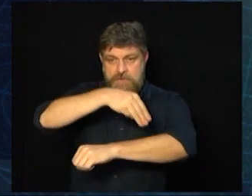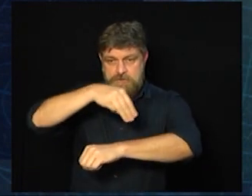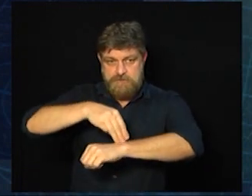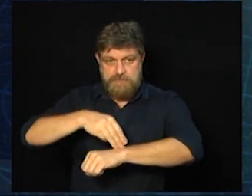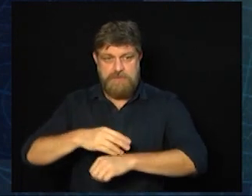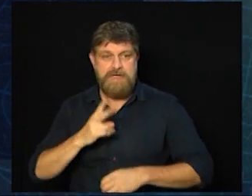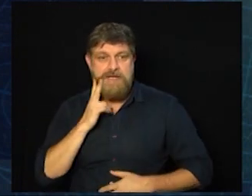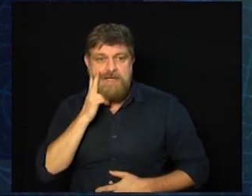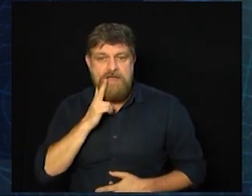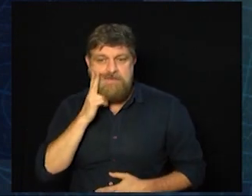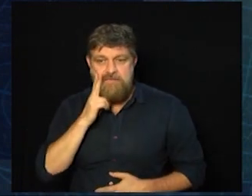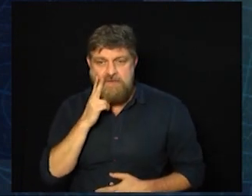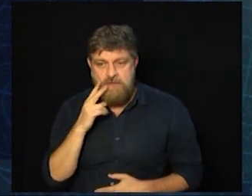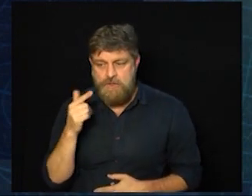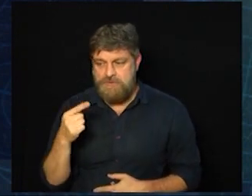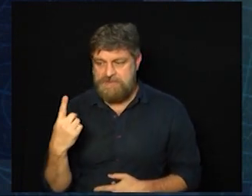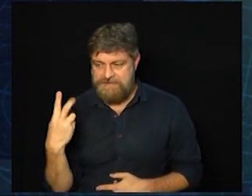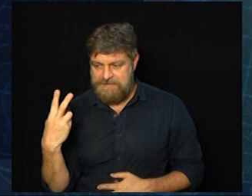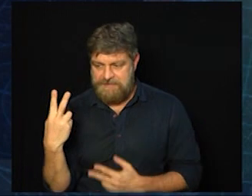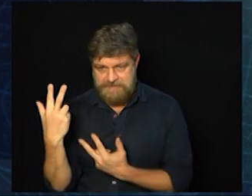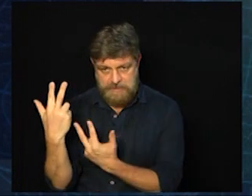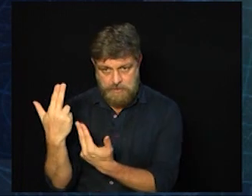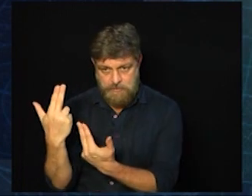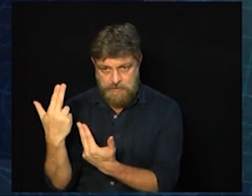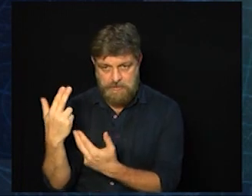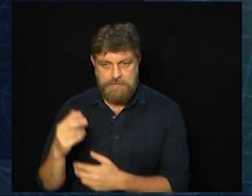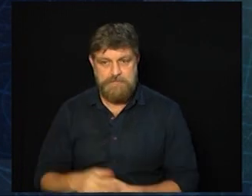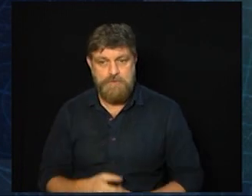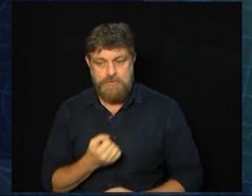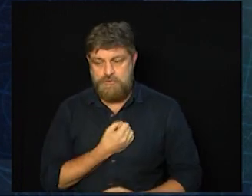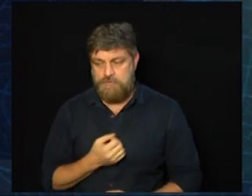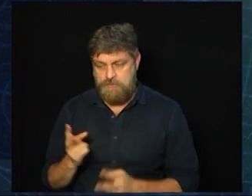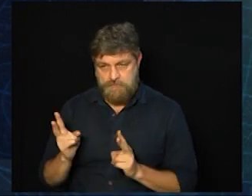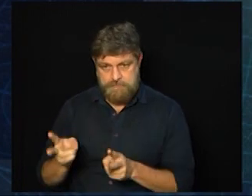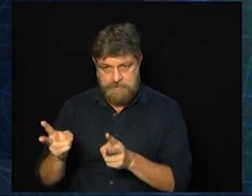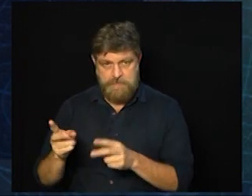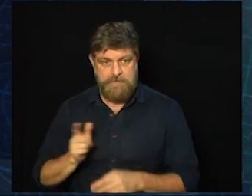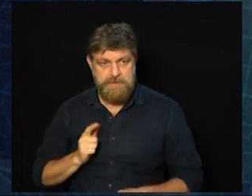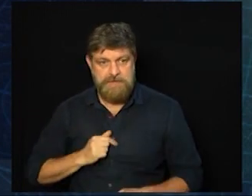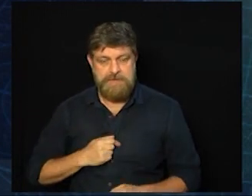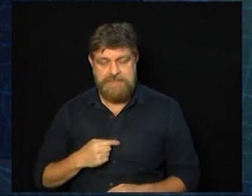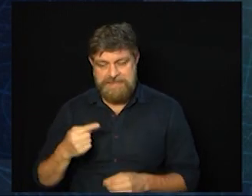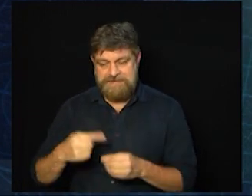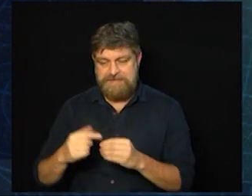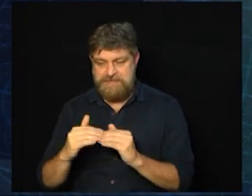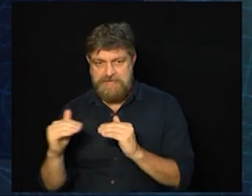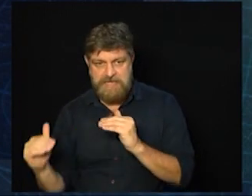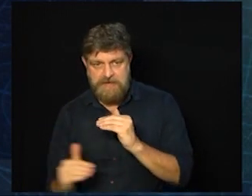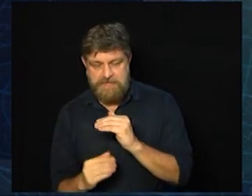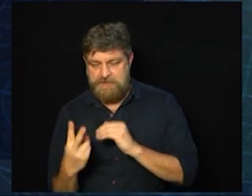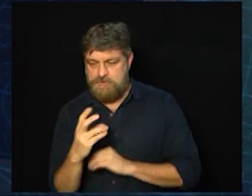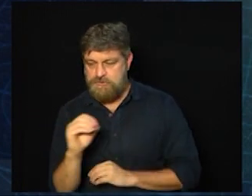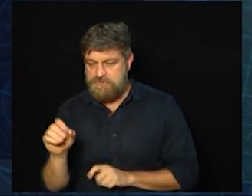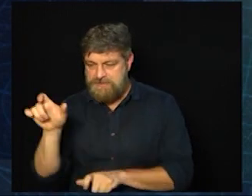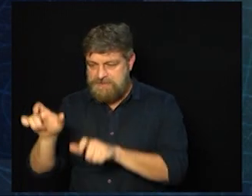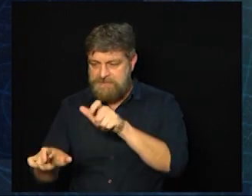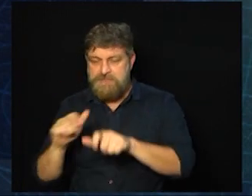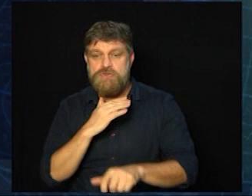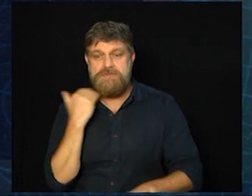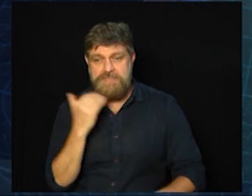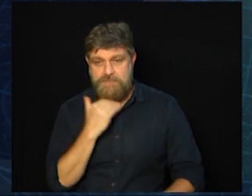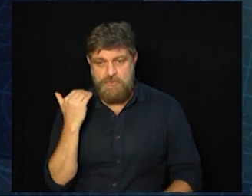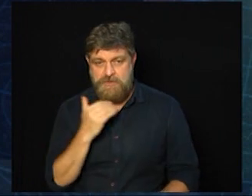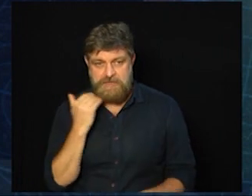Montemor e Vinhedo ambas com 213 os mesmos números de ontem e agora os municípios com menos de 200